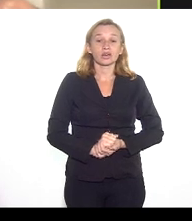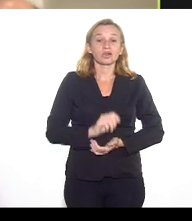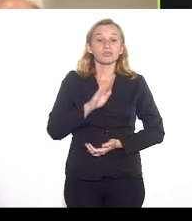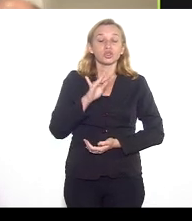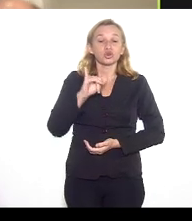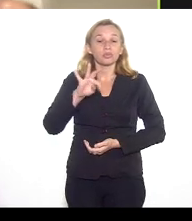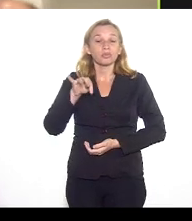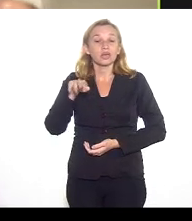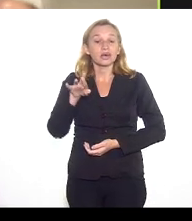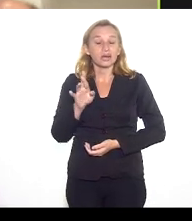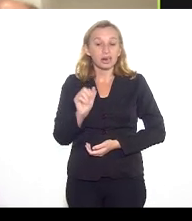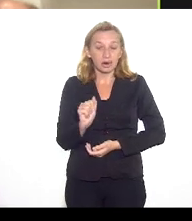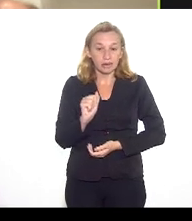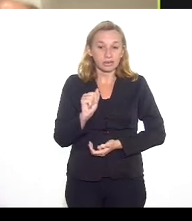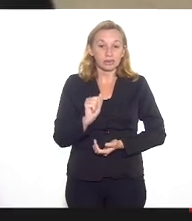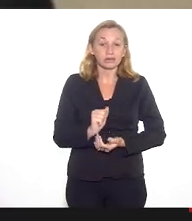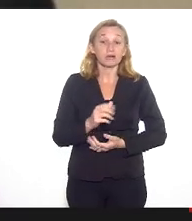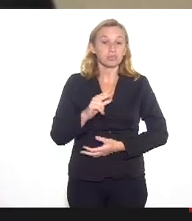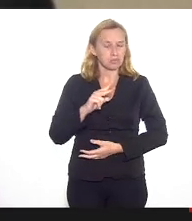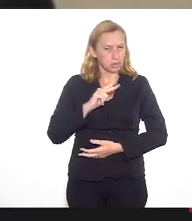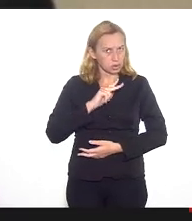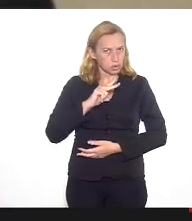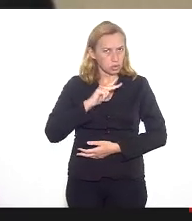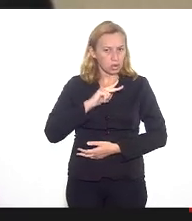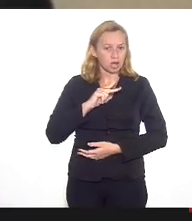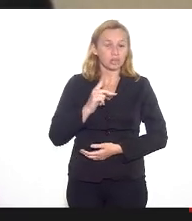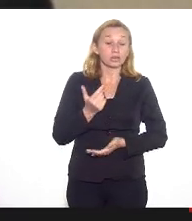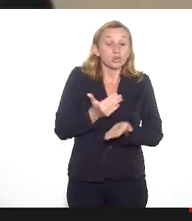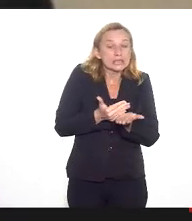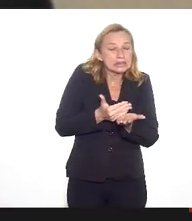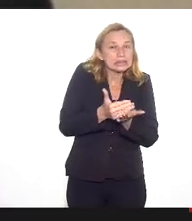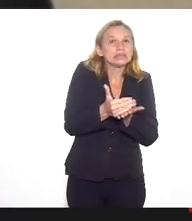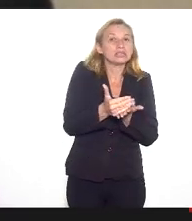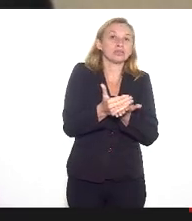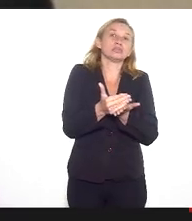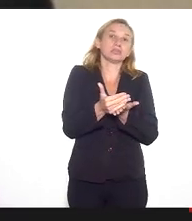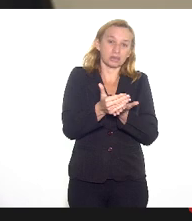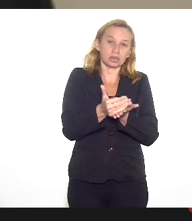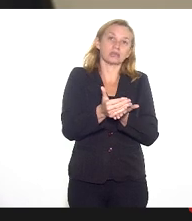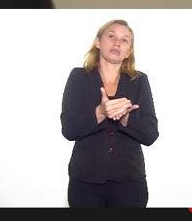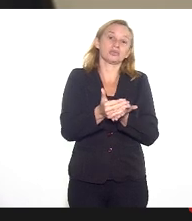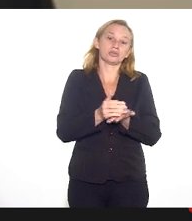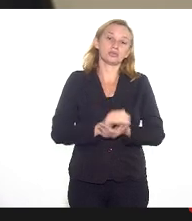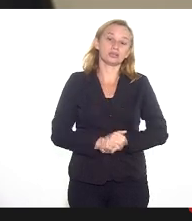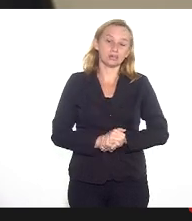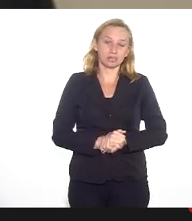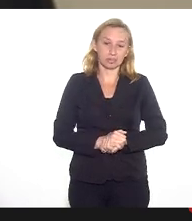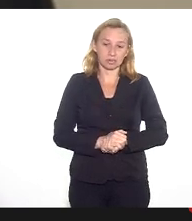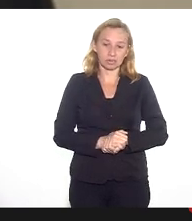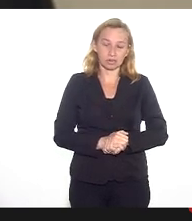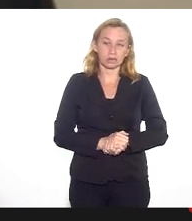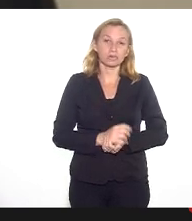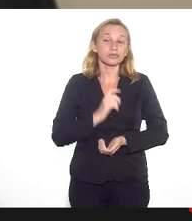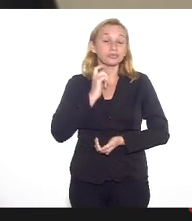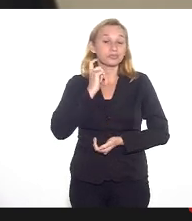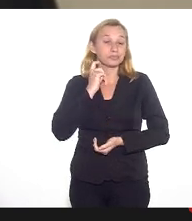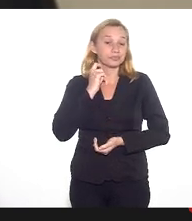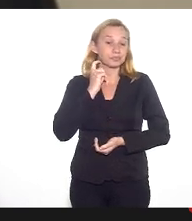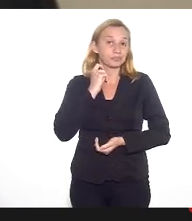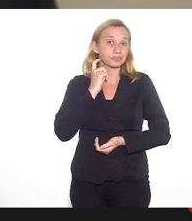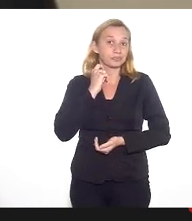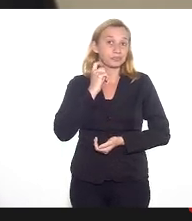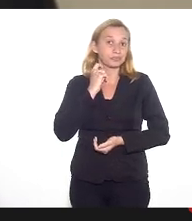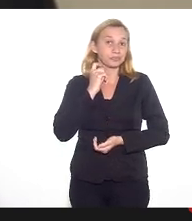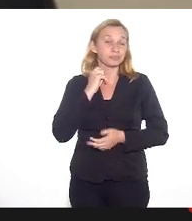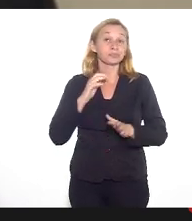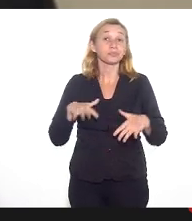Salema, é um caso muito particular, porque a gente está começando quase a fase de abandono dele, presidente.